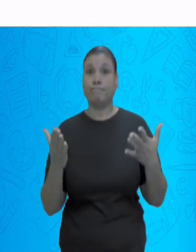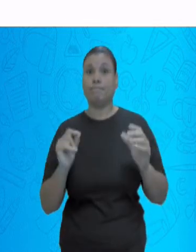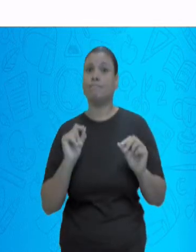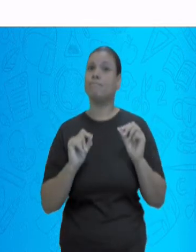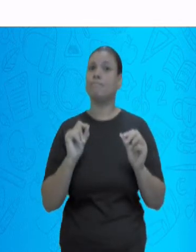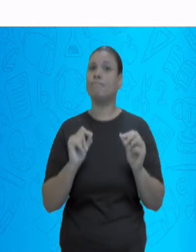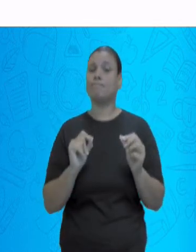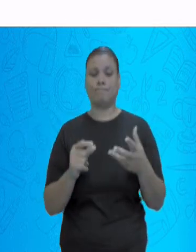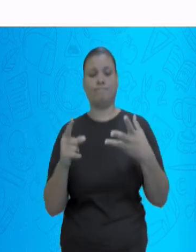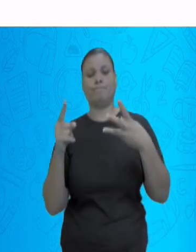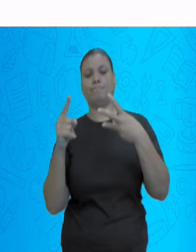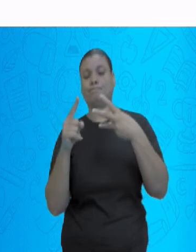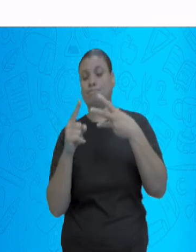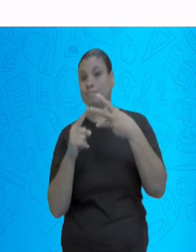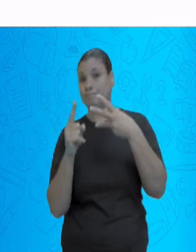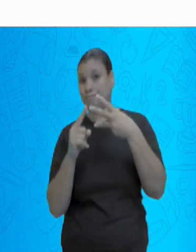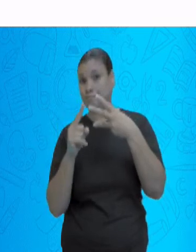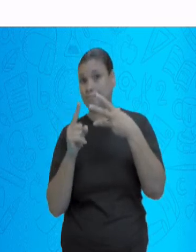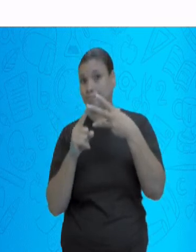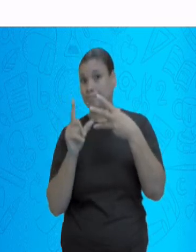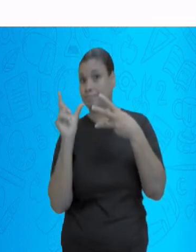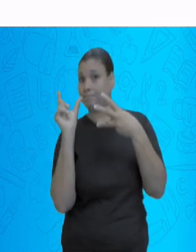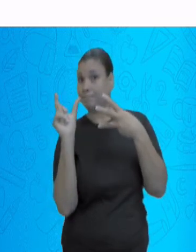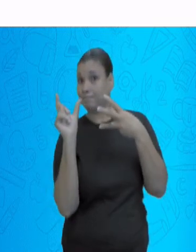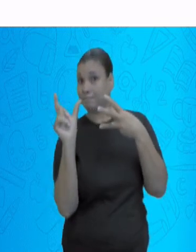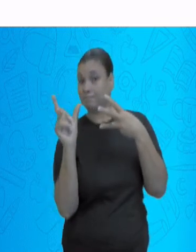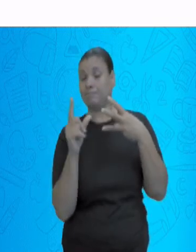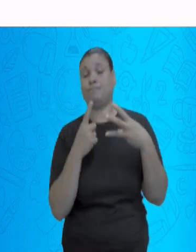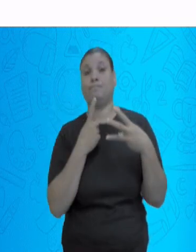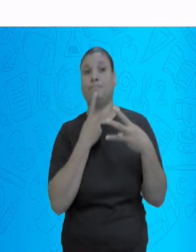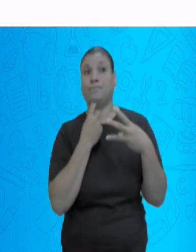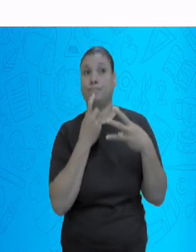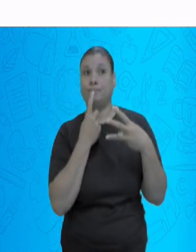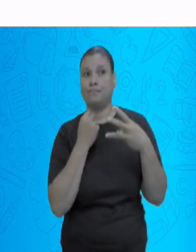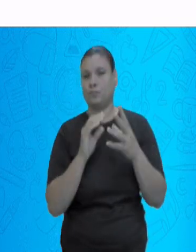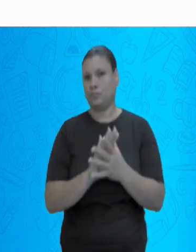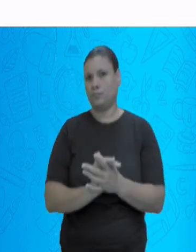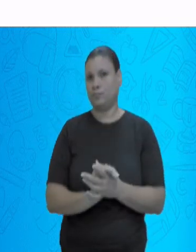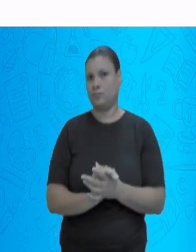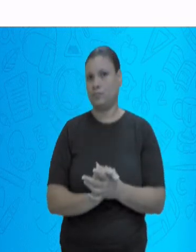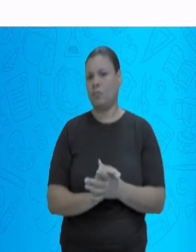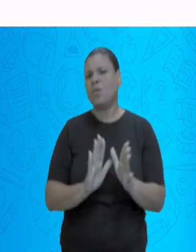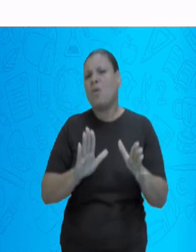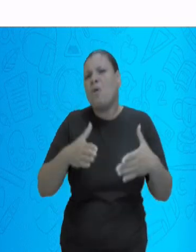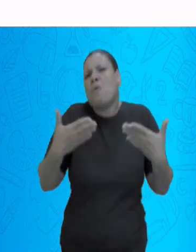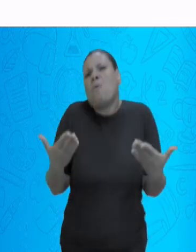Mesóclise, pronome no meio do verbo.